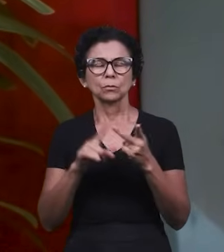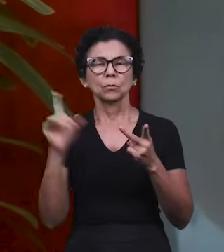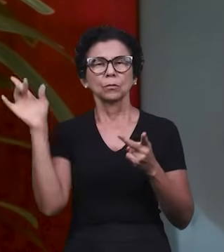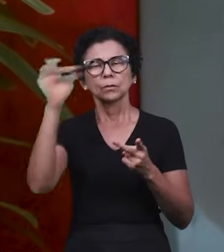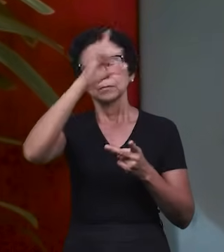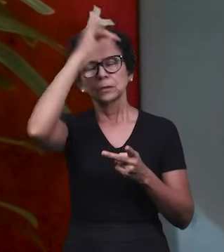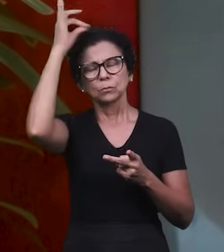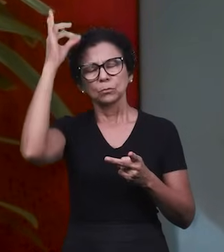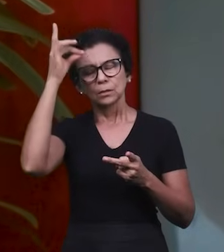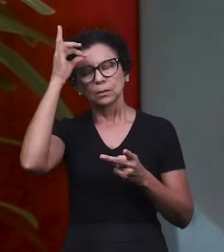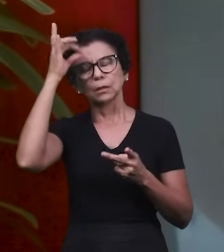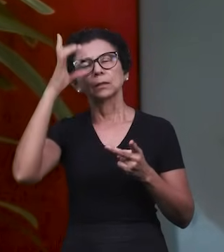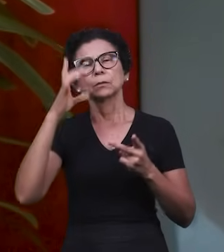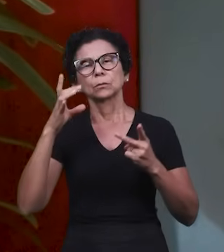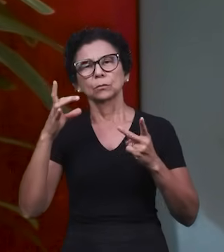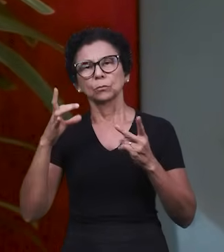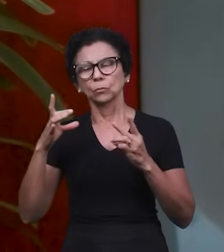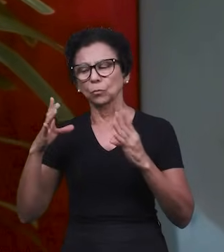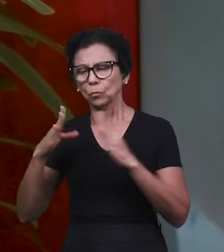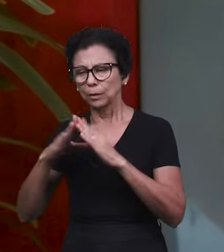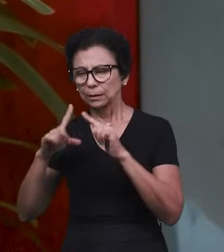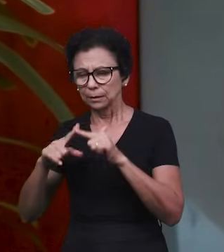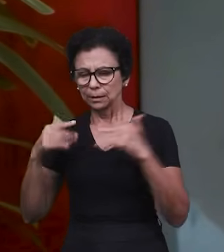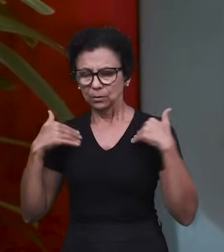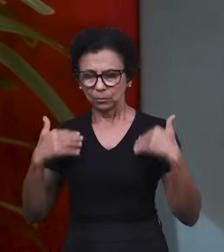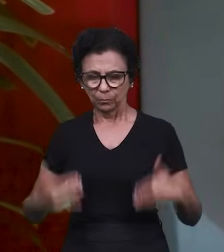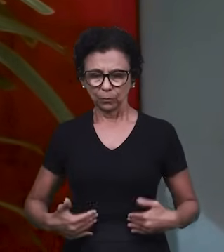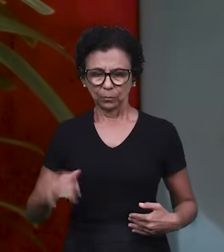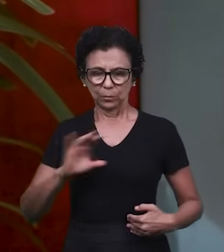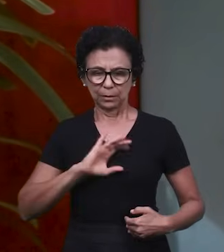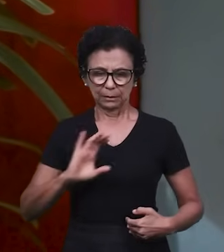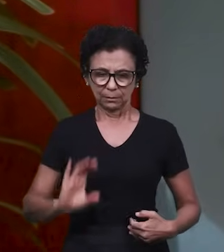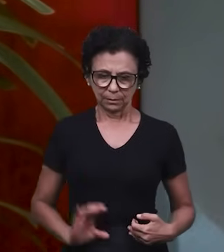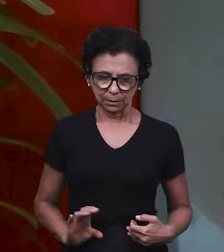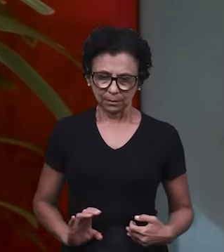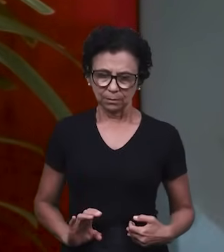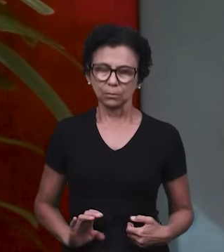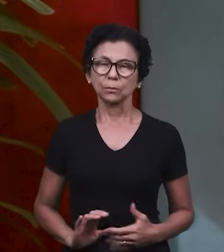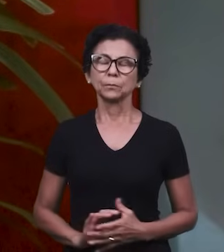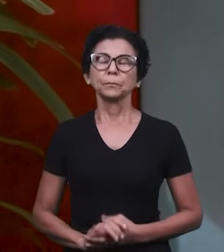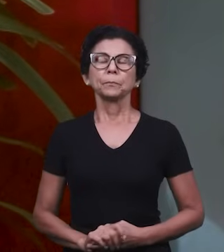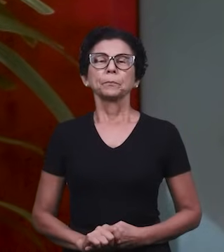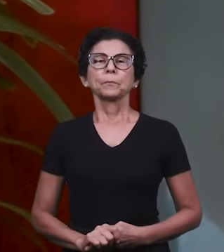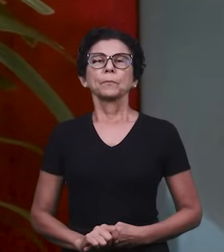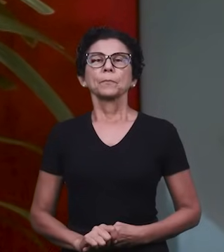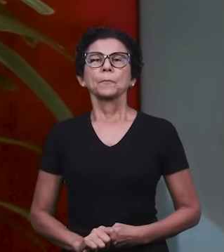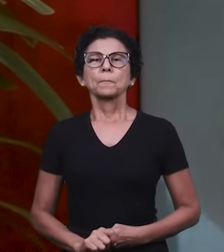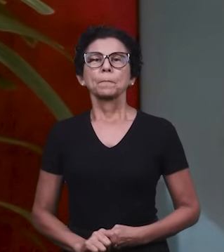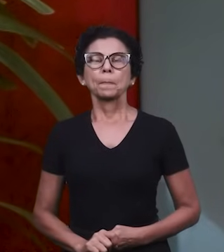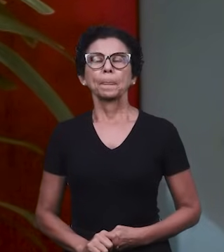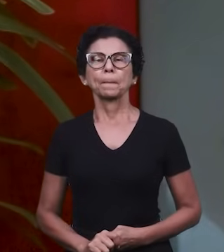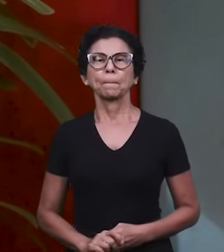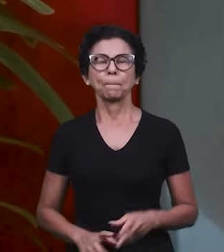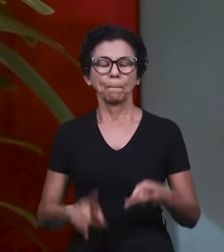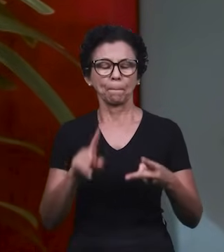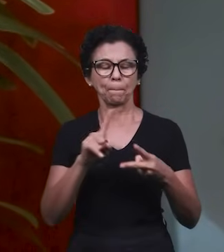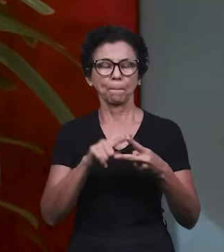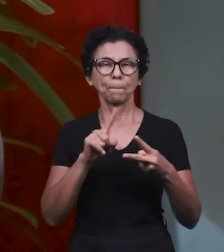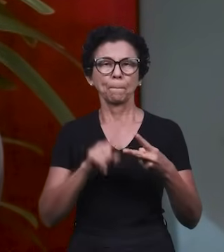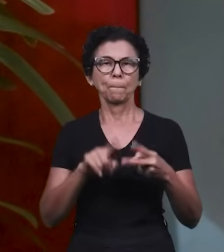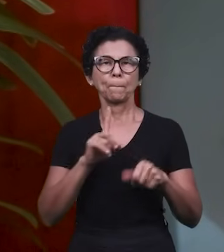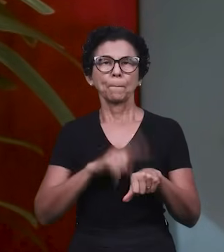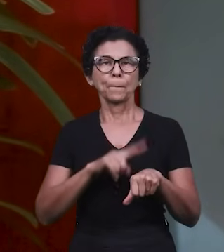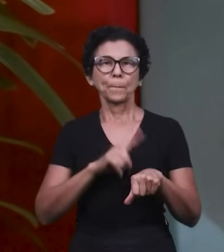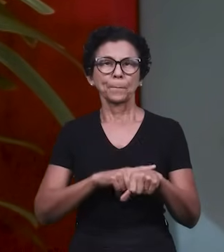esse projeto. Então, quando você fala de Pentecostes e trombetas, nós vemos aqui dois momentos da história da igreja.